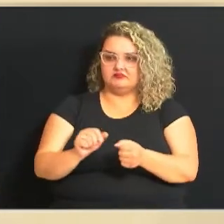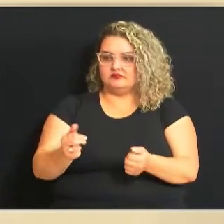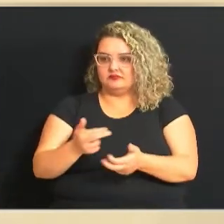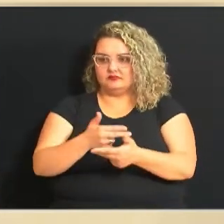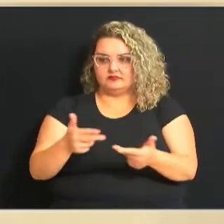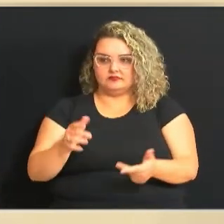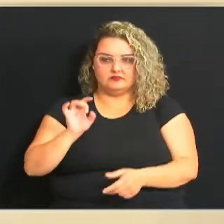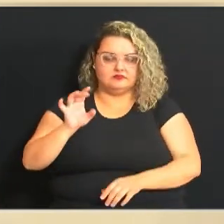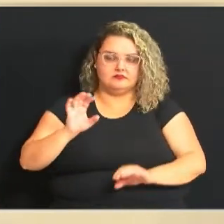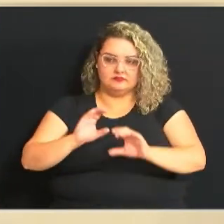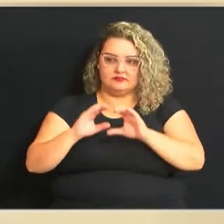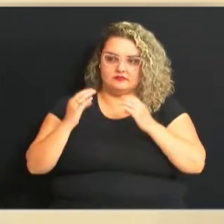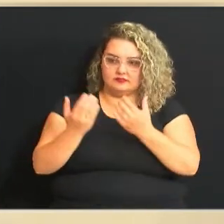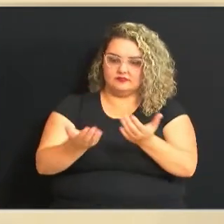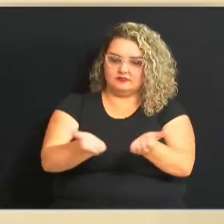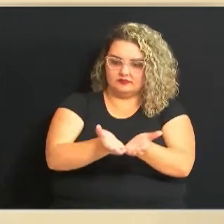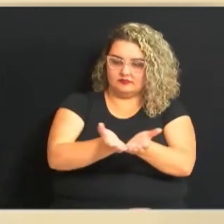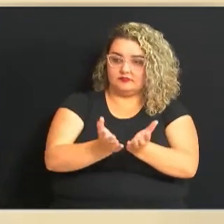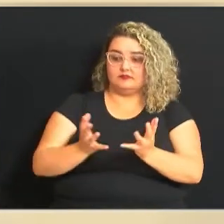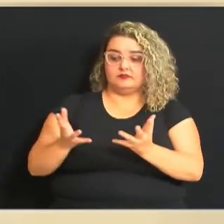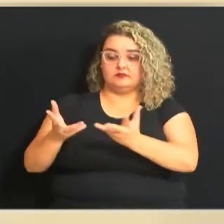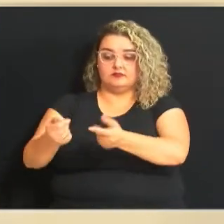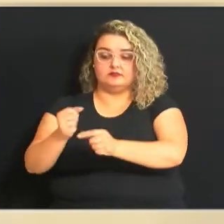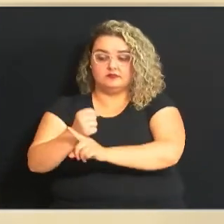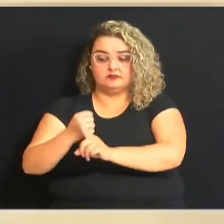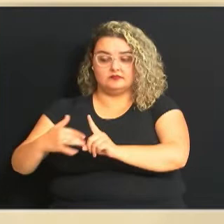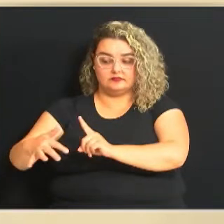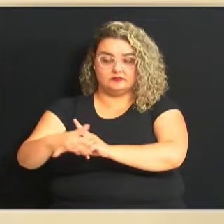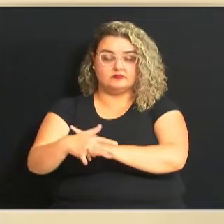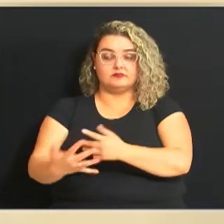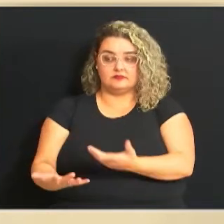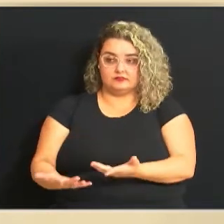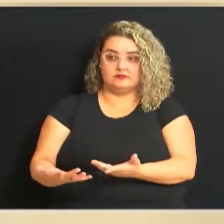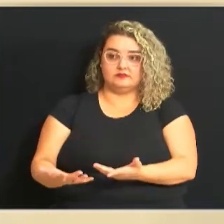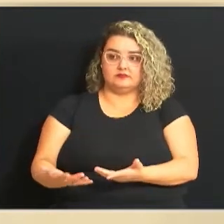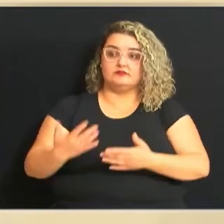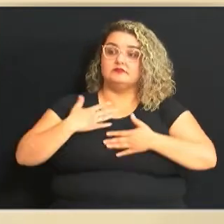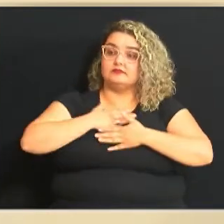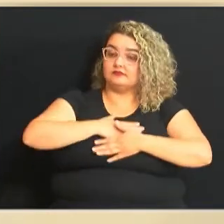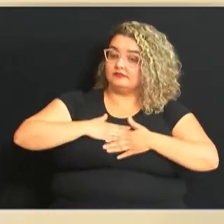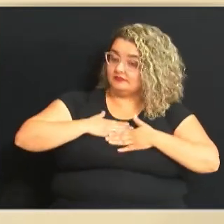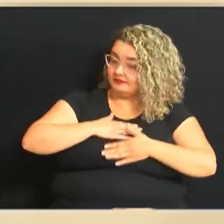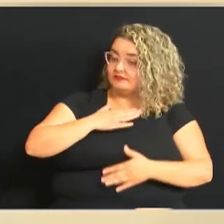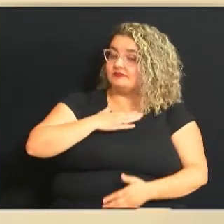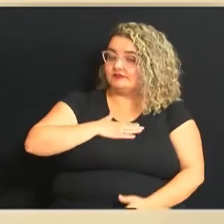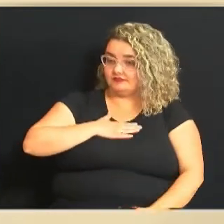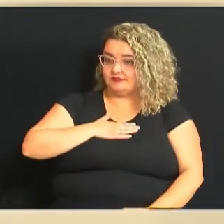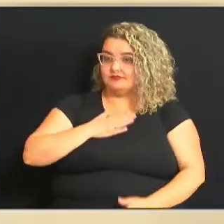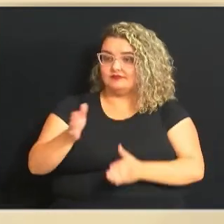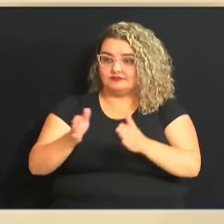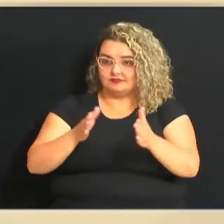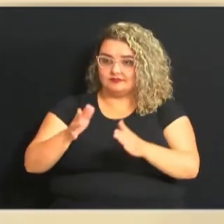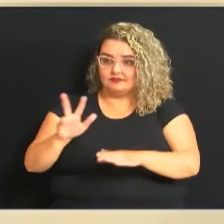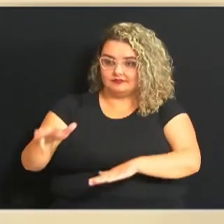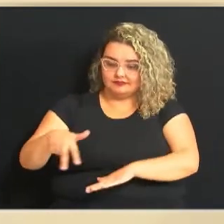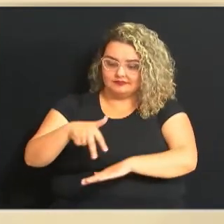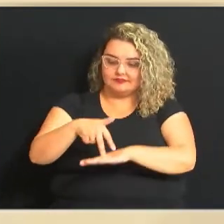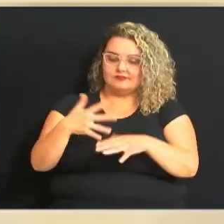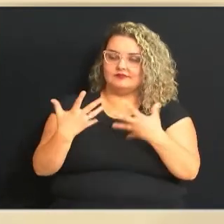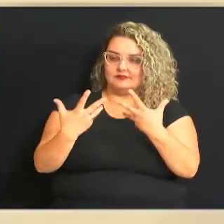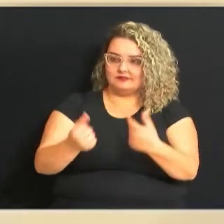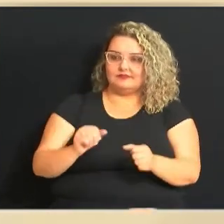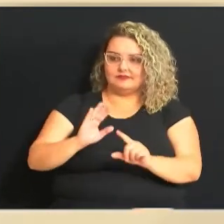um questionamento do vereador Marcelo Silva na área da saúde. Olha, a gente tem bastante questionamento nesse setor, viu, Gabriel? Olha, o